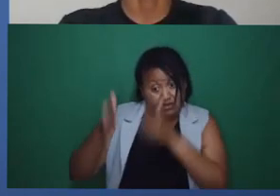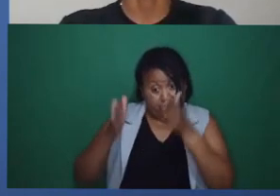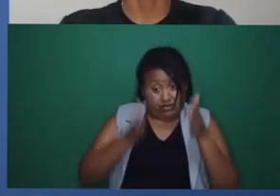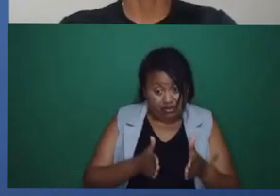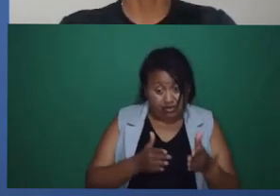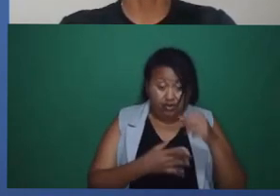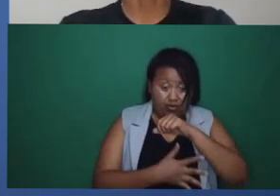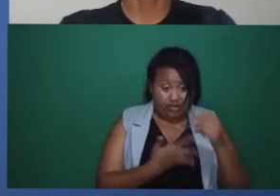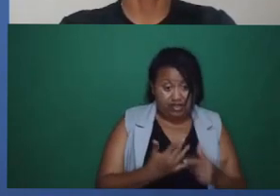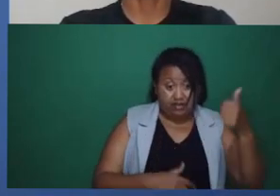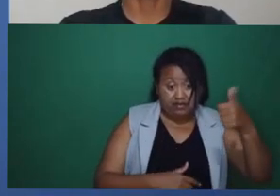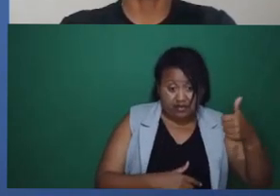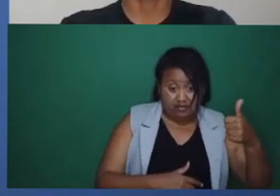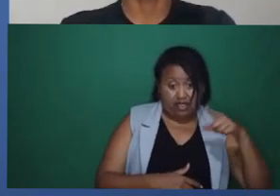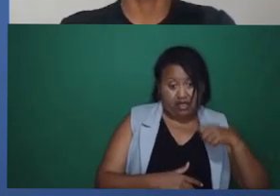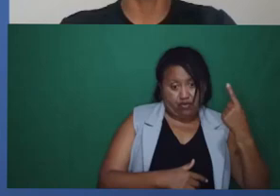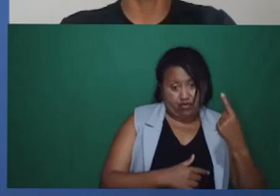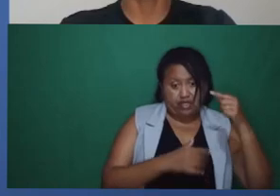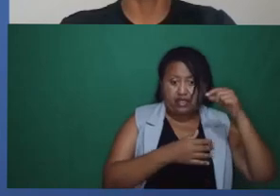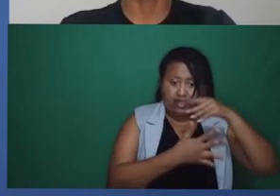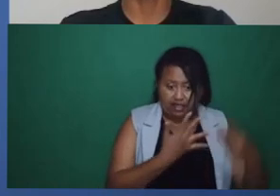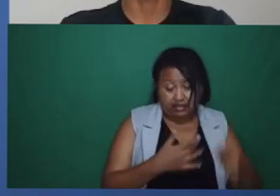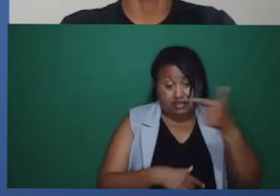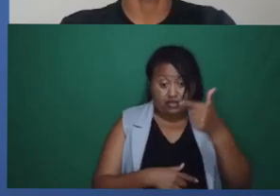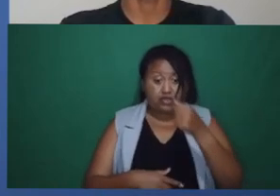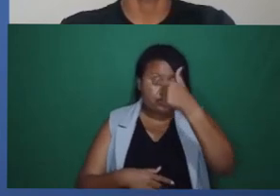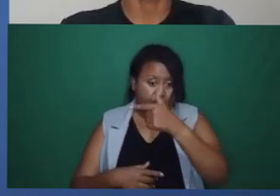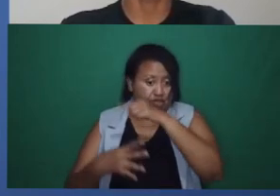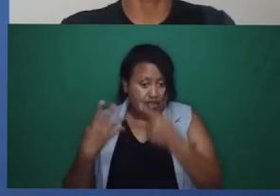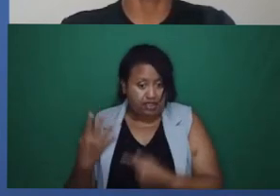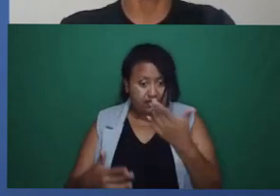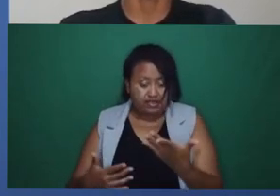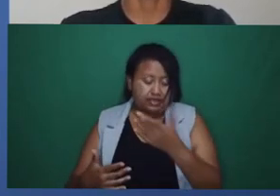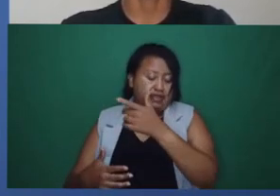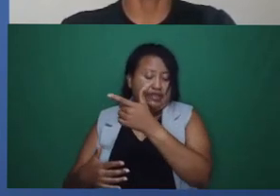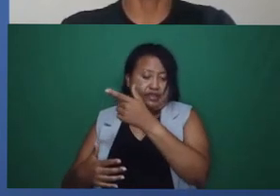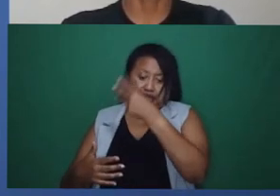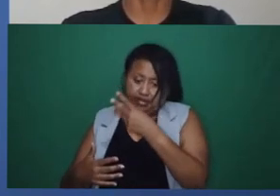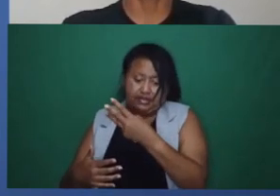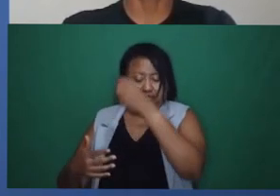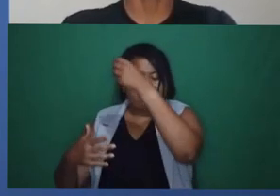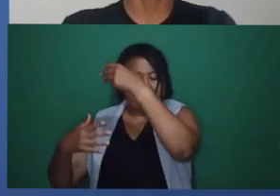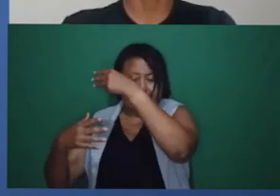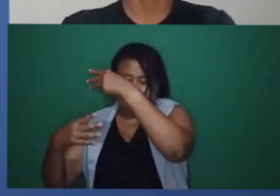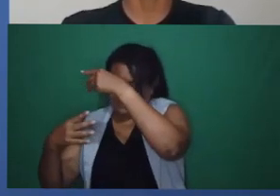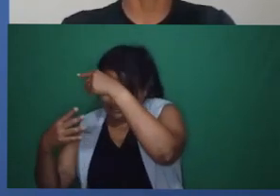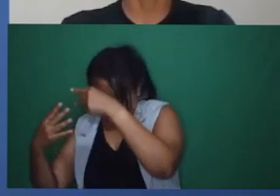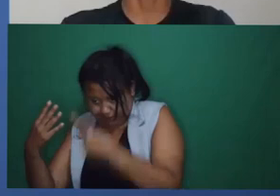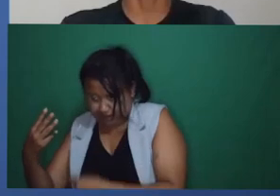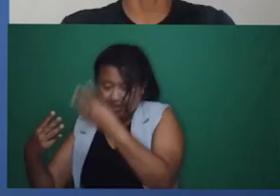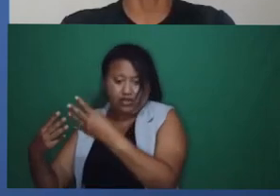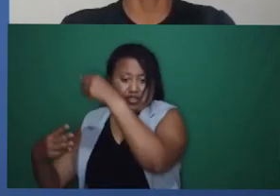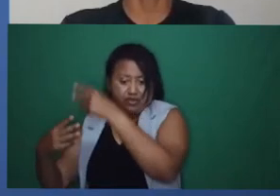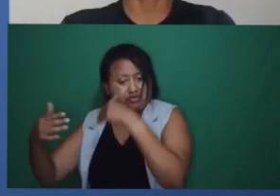a primeira tem uma carta e a segunda Duas cartas a terceira três a quarta Temporada e assim sucessivamente